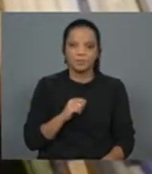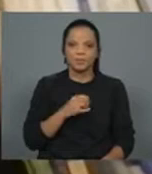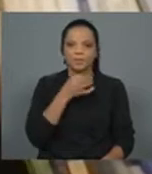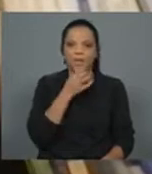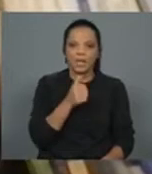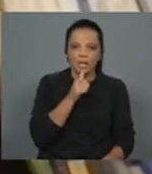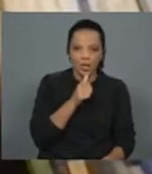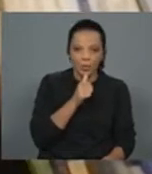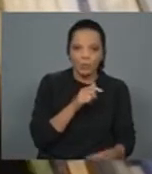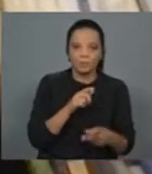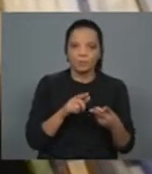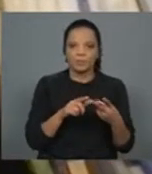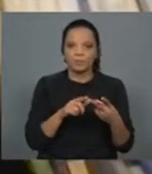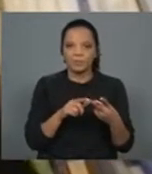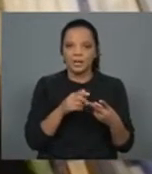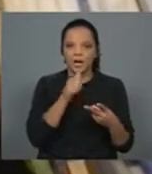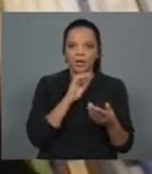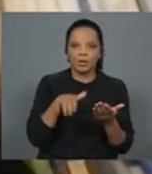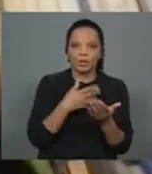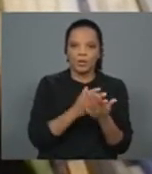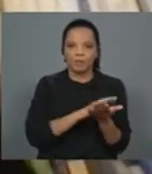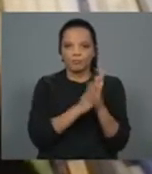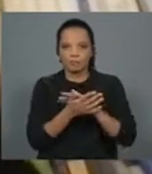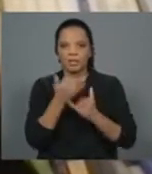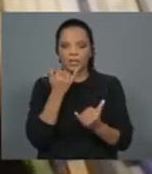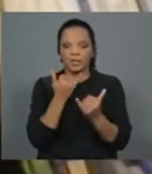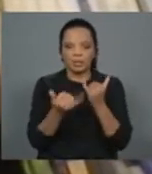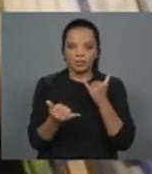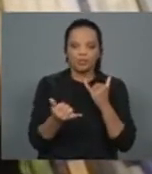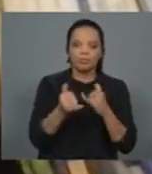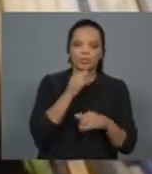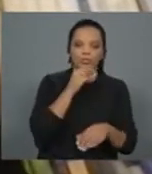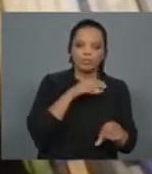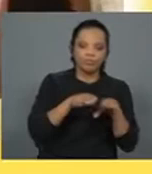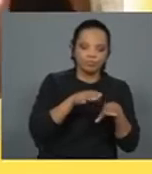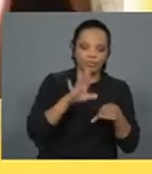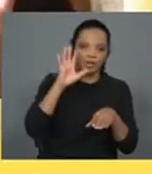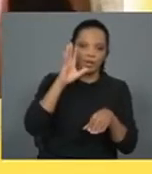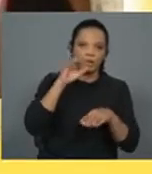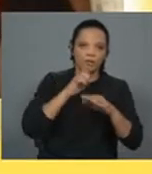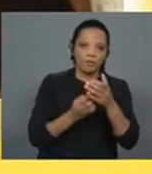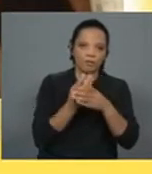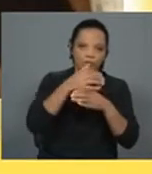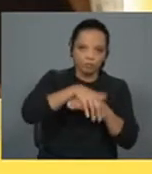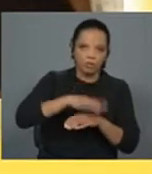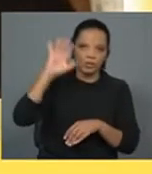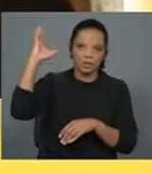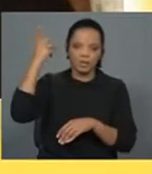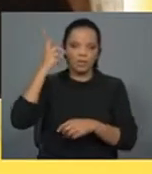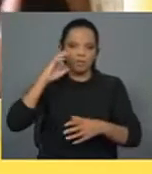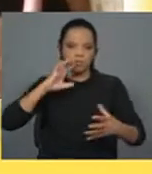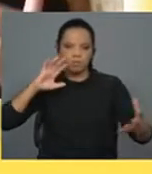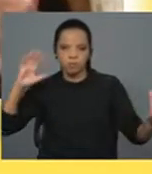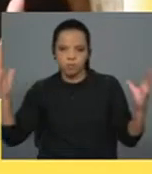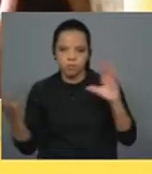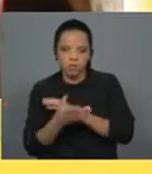água, um agente transformador dos riscos sísmicos e vulcânicos, do clima, fenómenos extremos e alteração